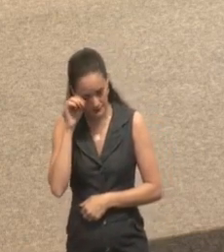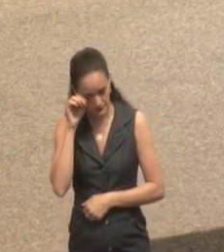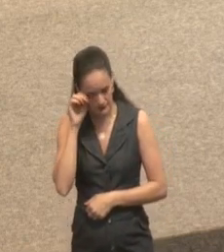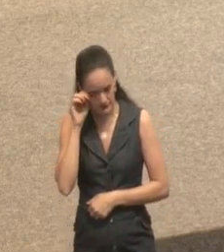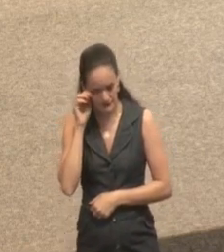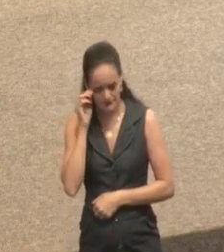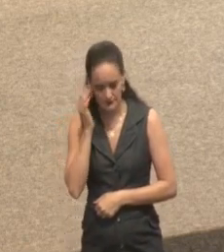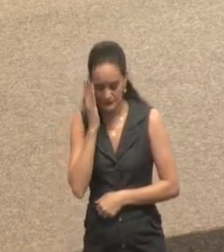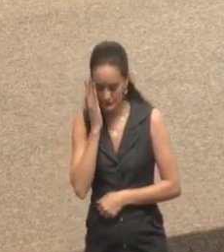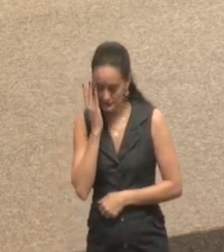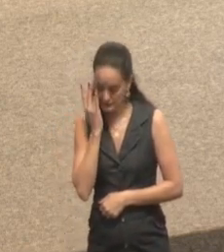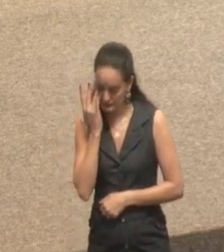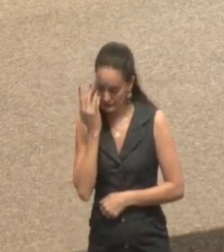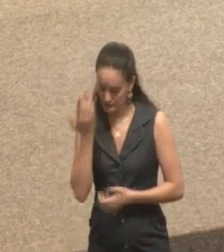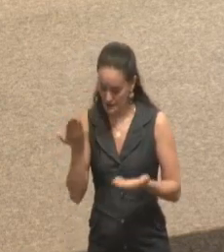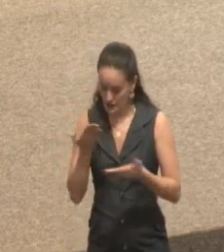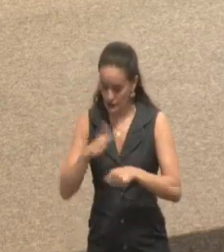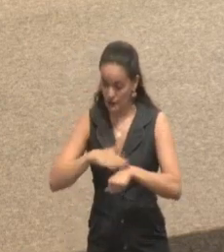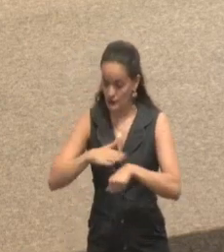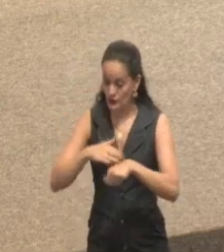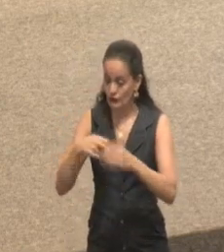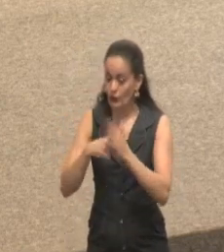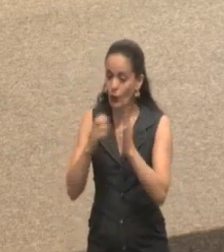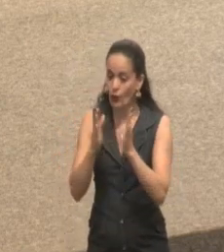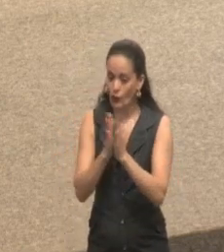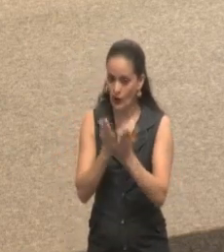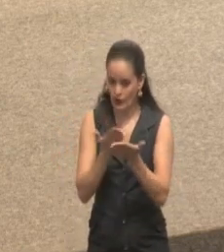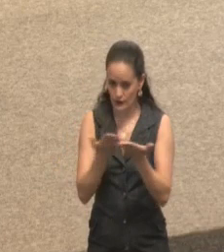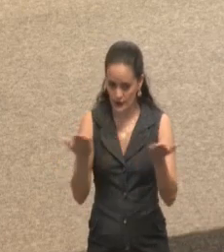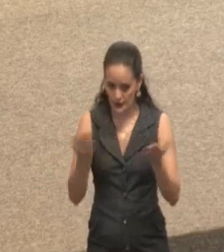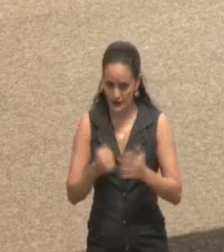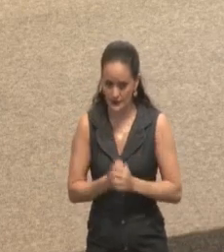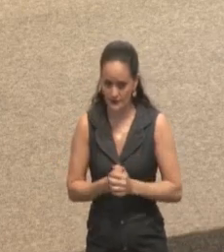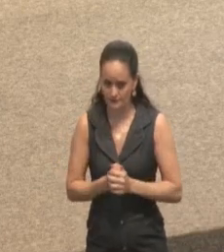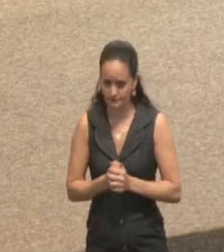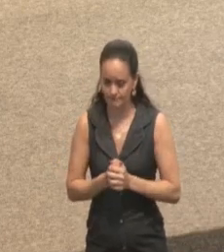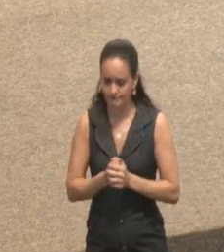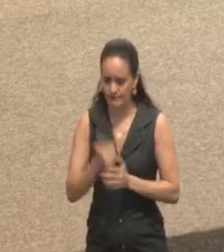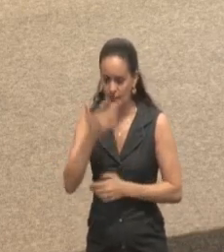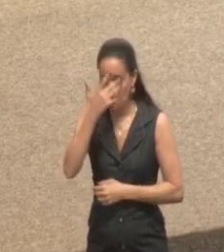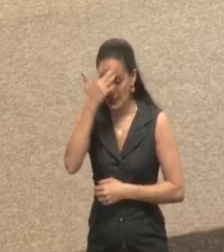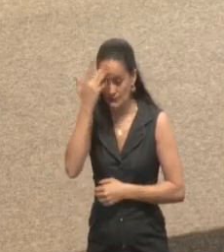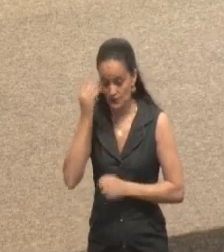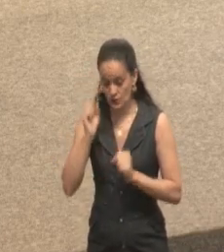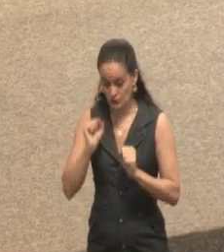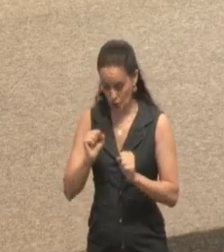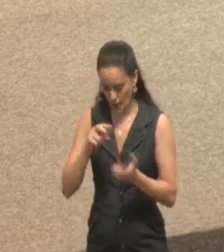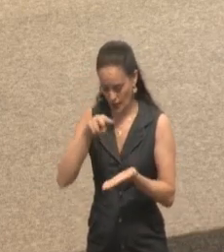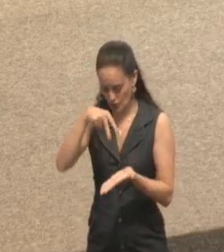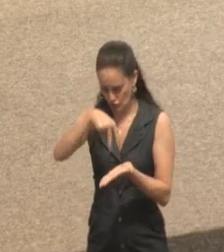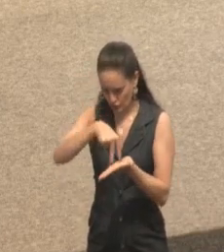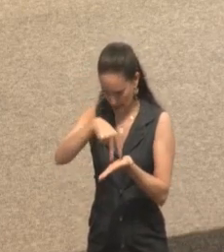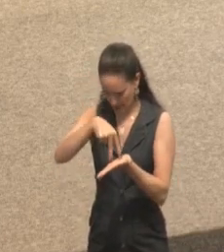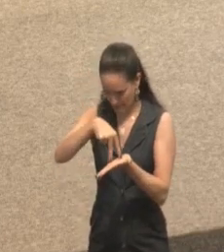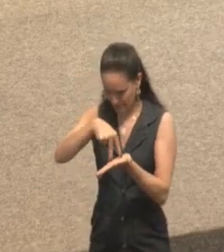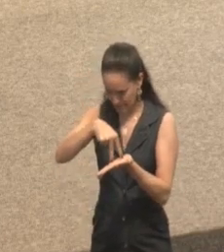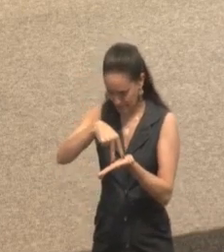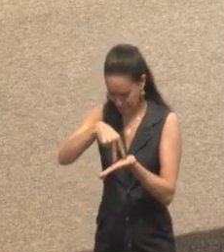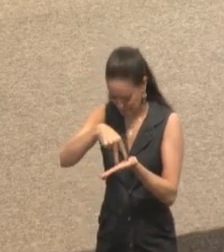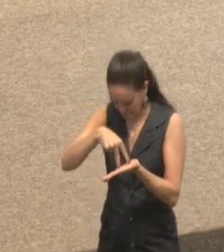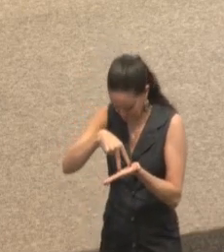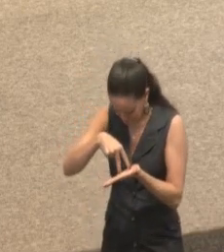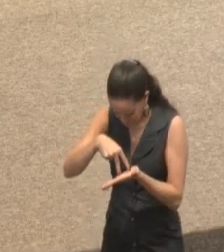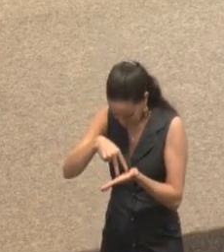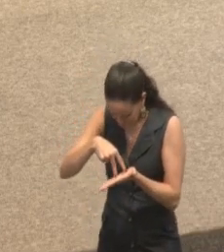Eu quero orar com vocês nesse momento, igreja. Aqueles irmãos que puderem se colocar de pé, vamos nos colocar de pé para orar.